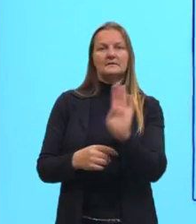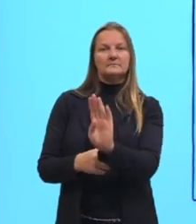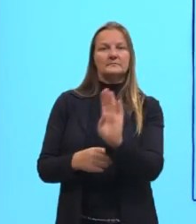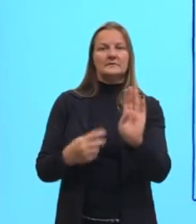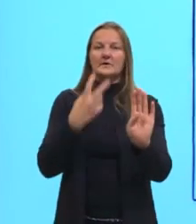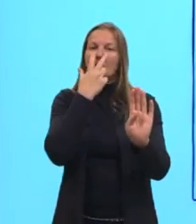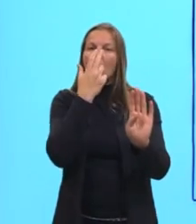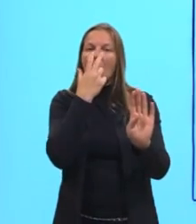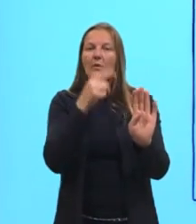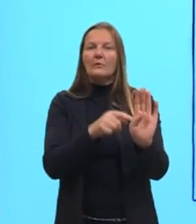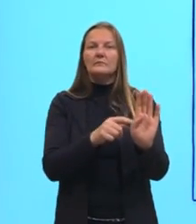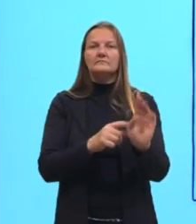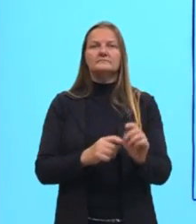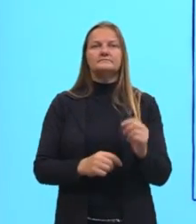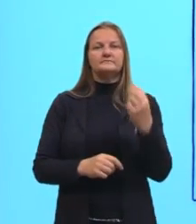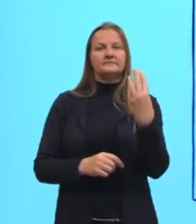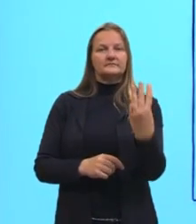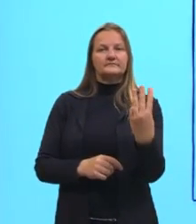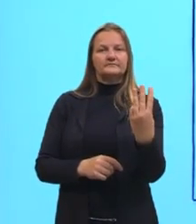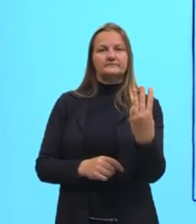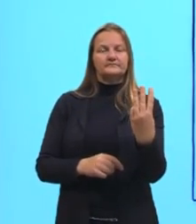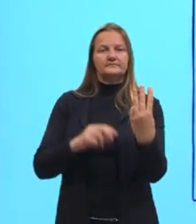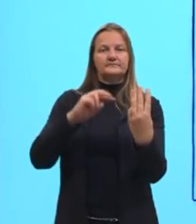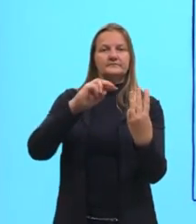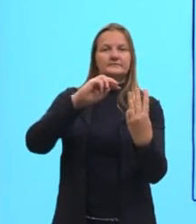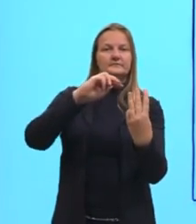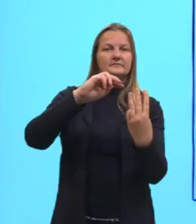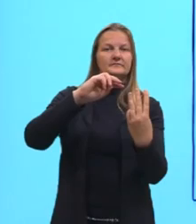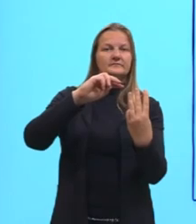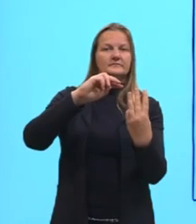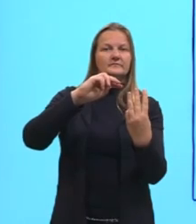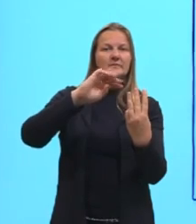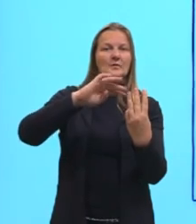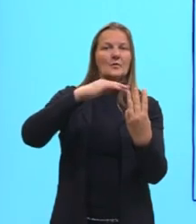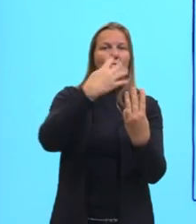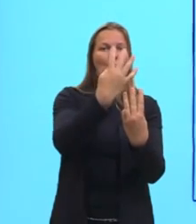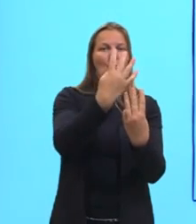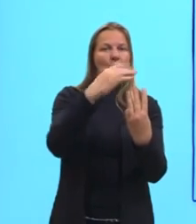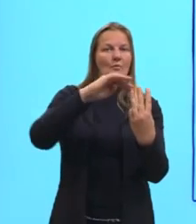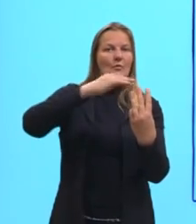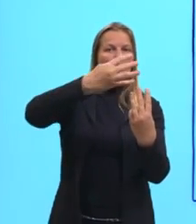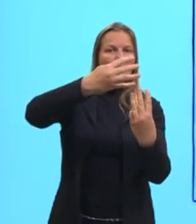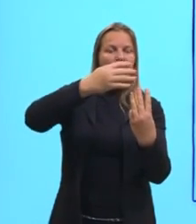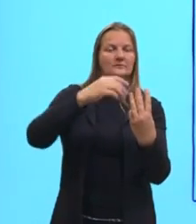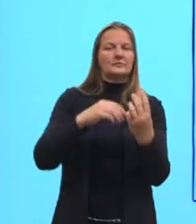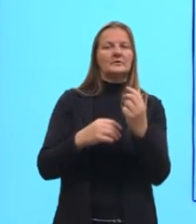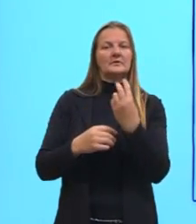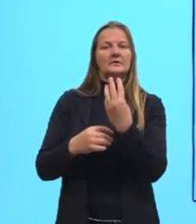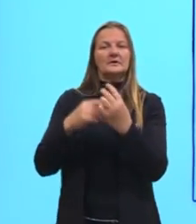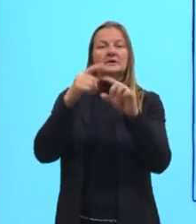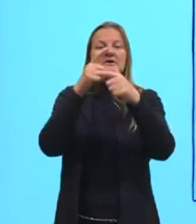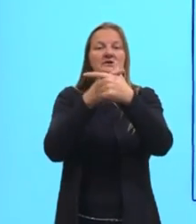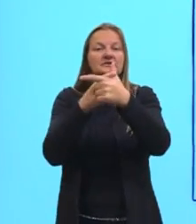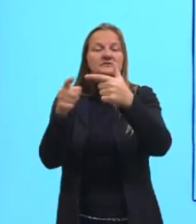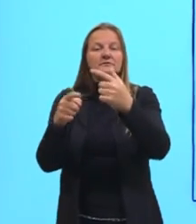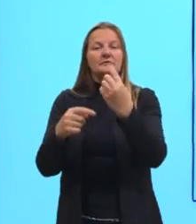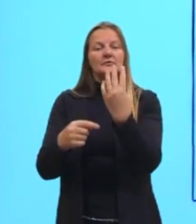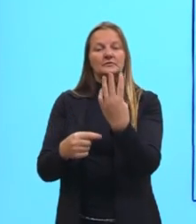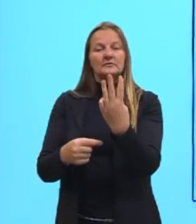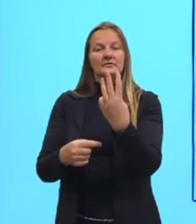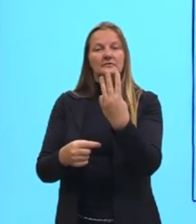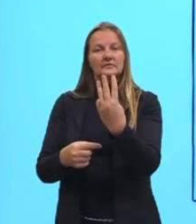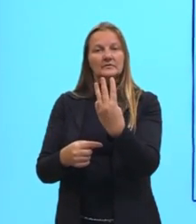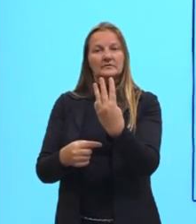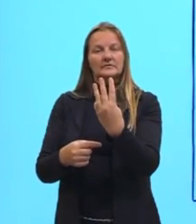neste exemplo nós temos três elevado a quarta potência / 3 elevado ao quadrado